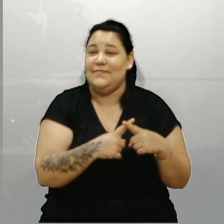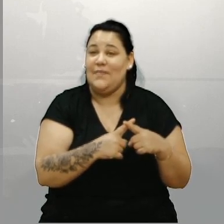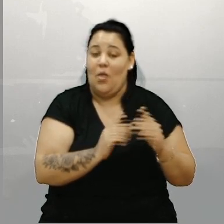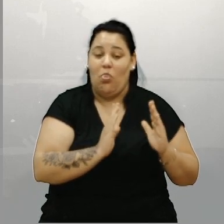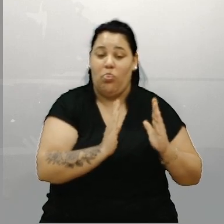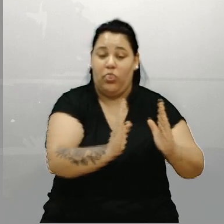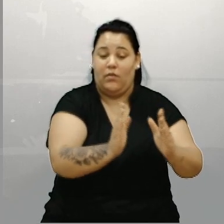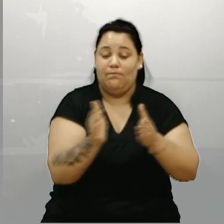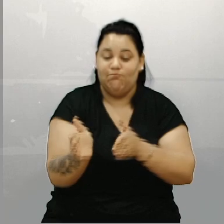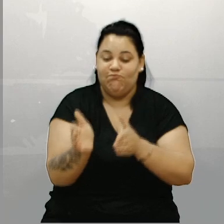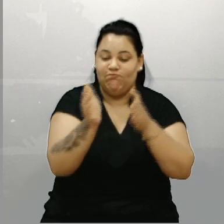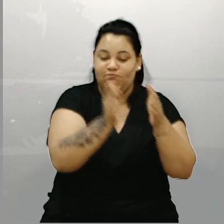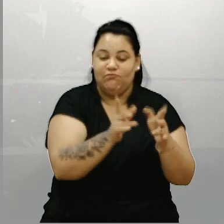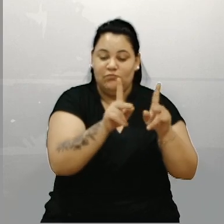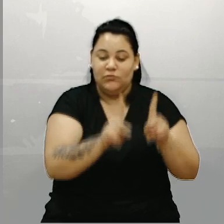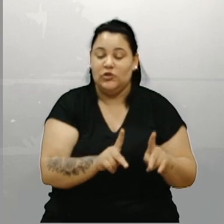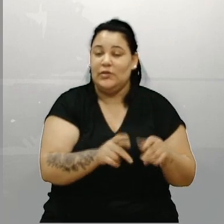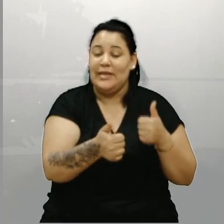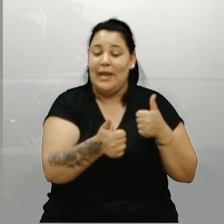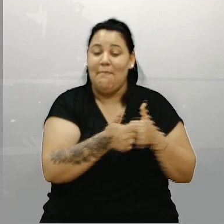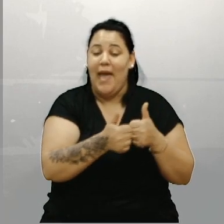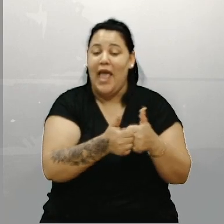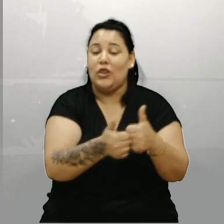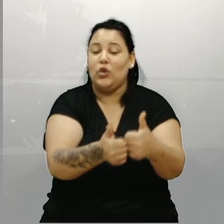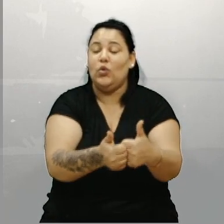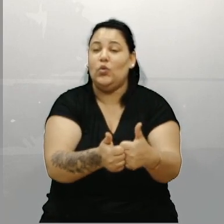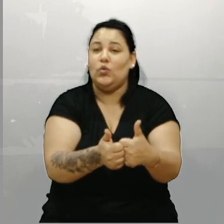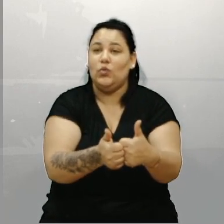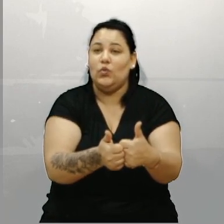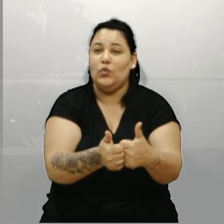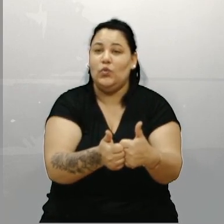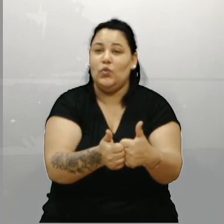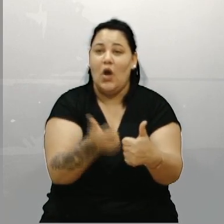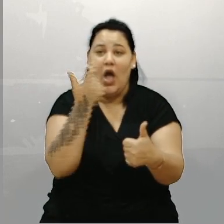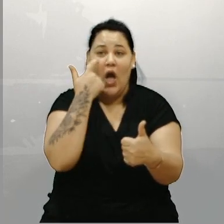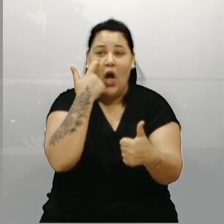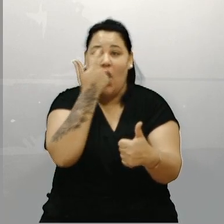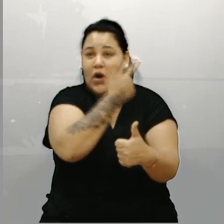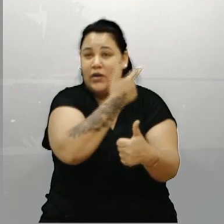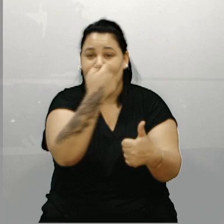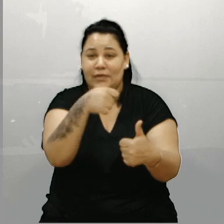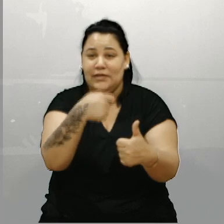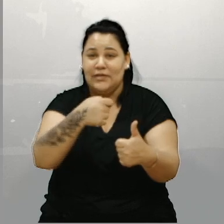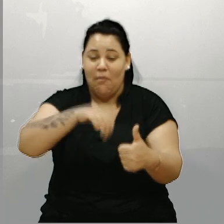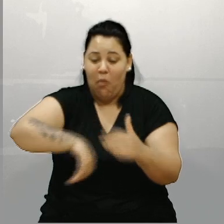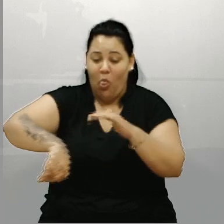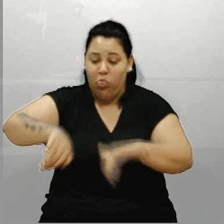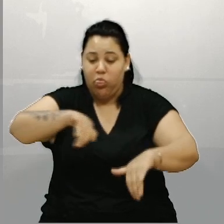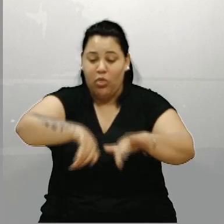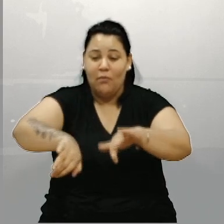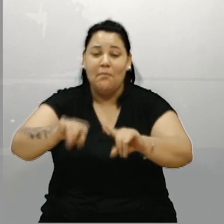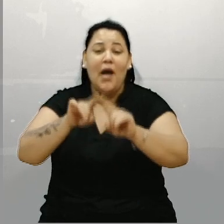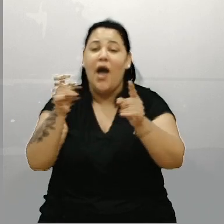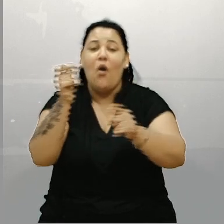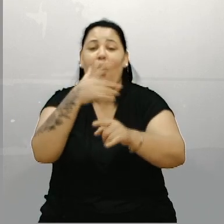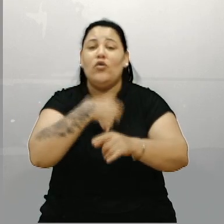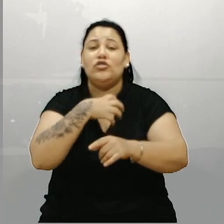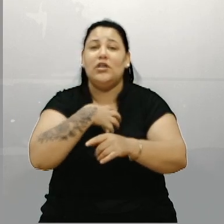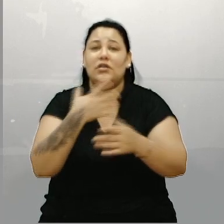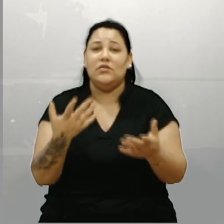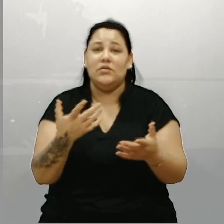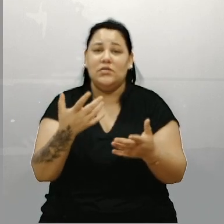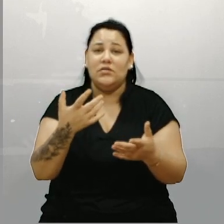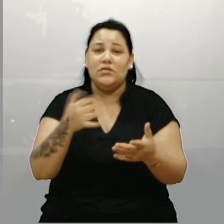estão lá à margem da... Olha onde é que está tem que assorear os rios, mas de que se não fizer o feijão